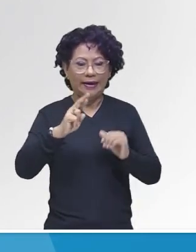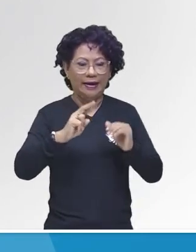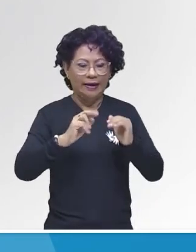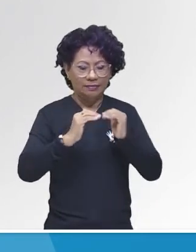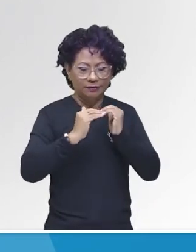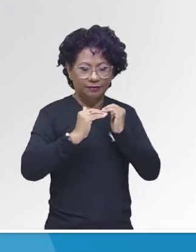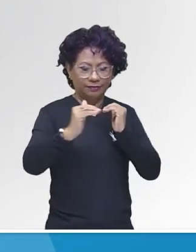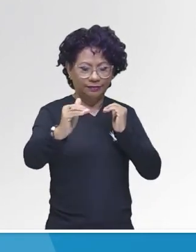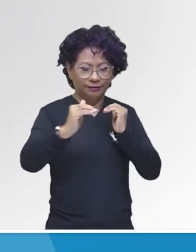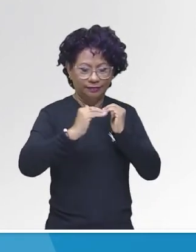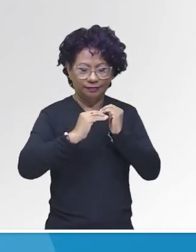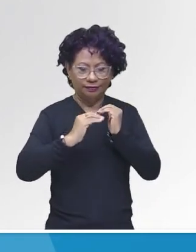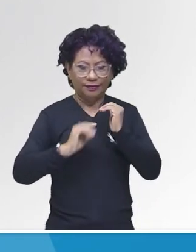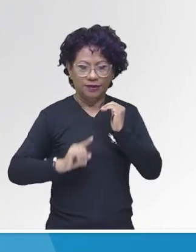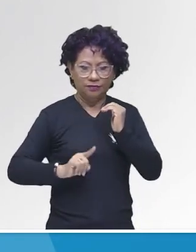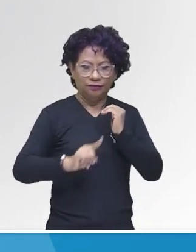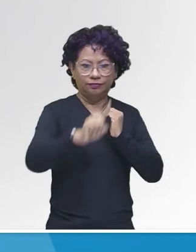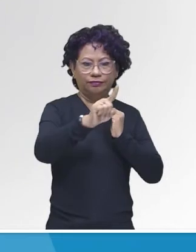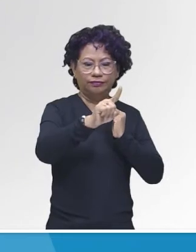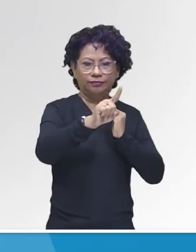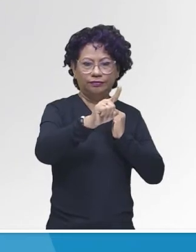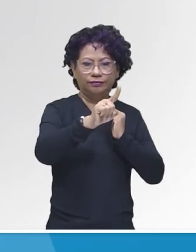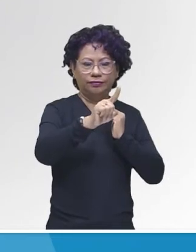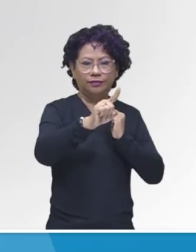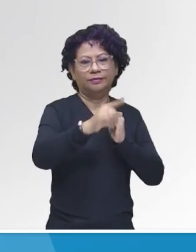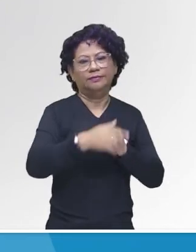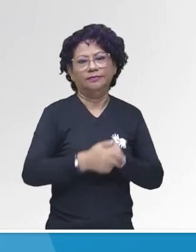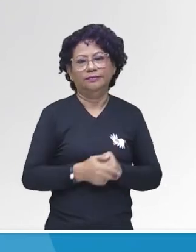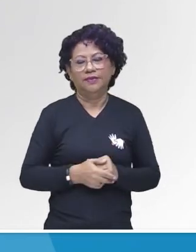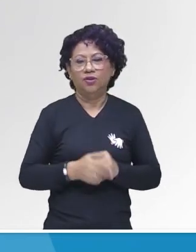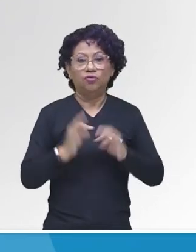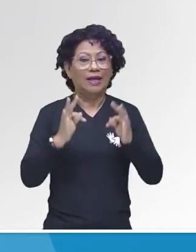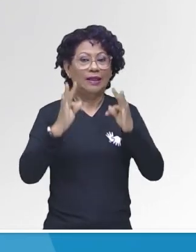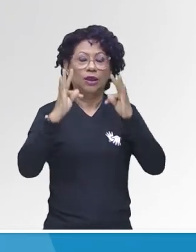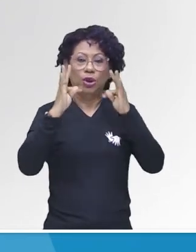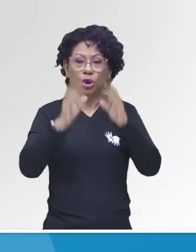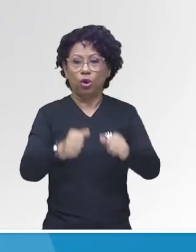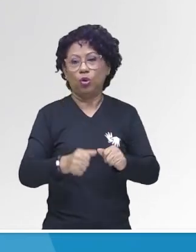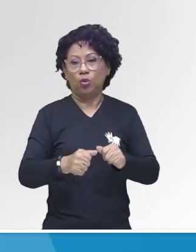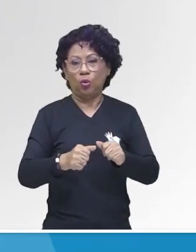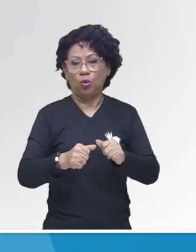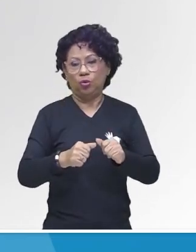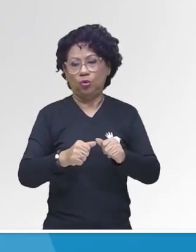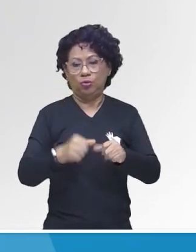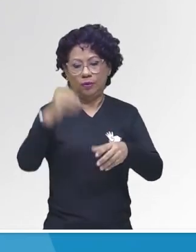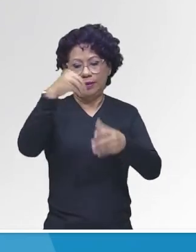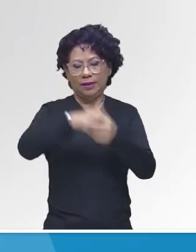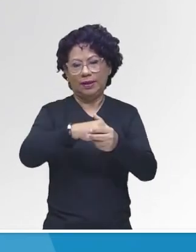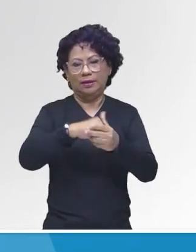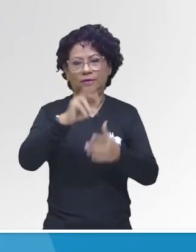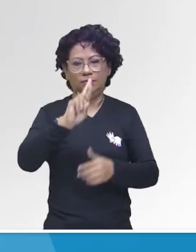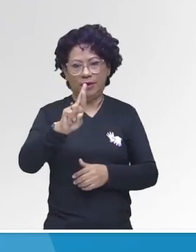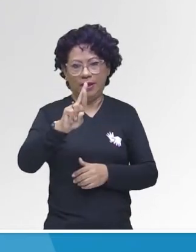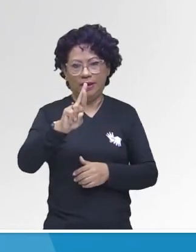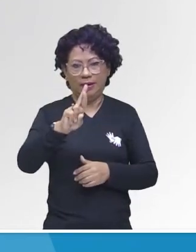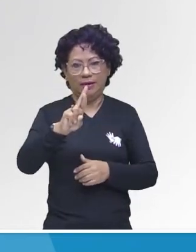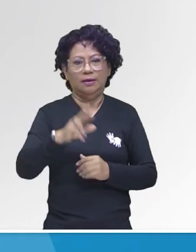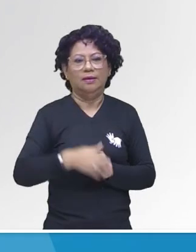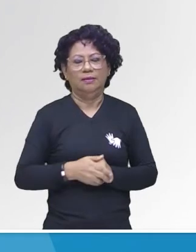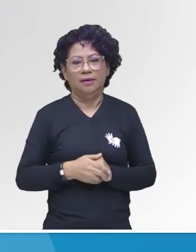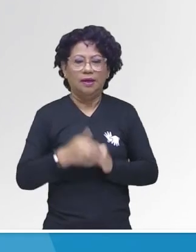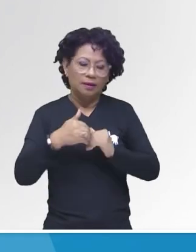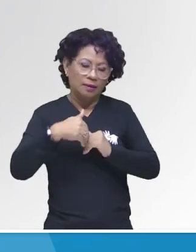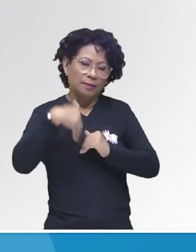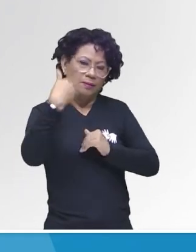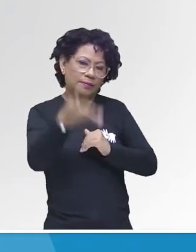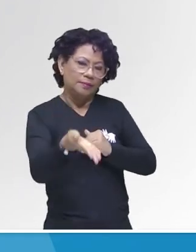plano alfa, mas ele não pertence, ele não está aí todo contido nesse plano alfa. Então, a gente